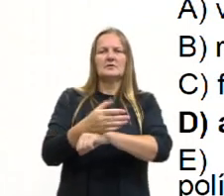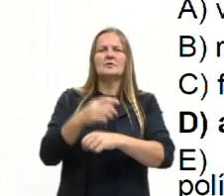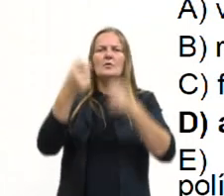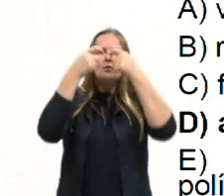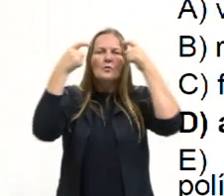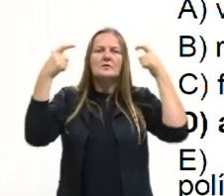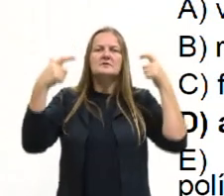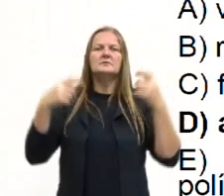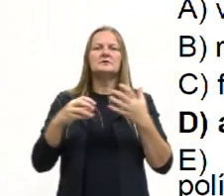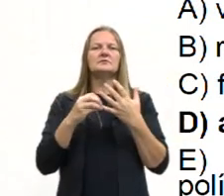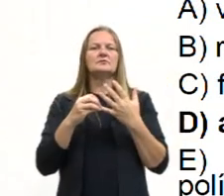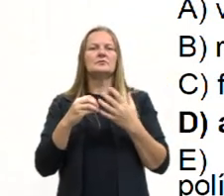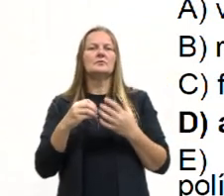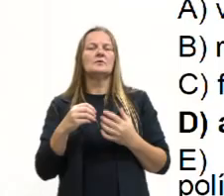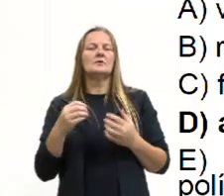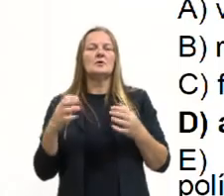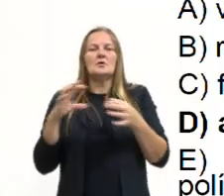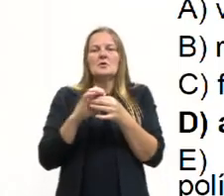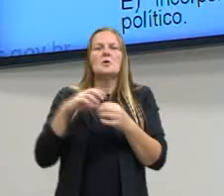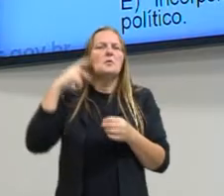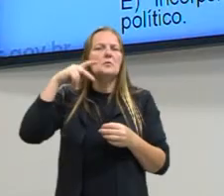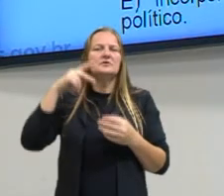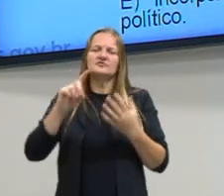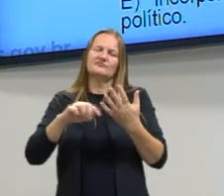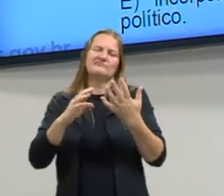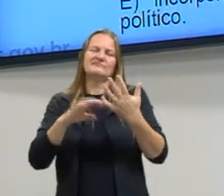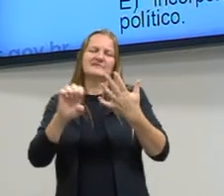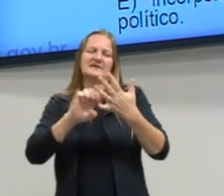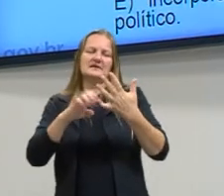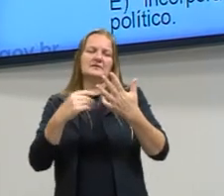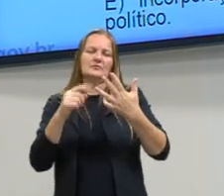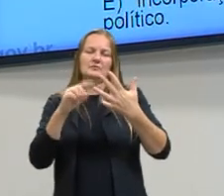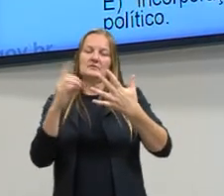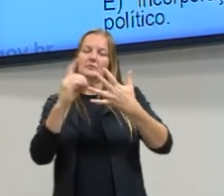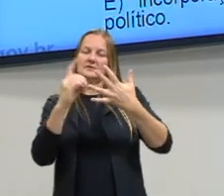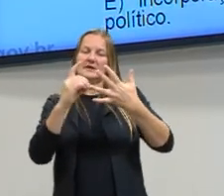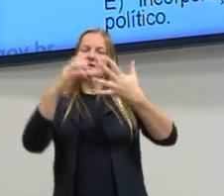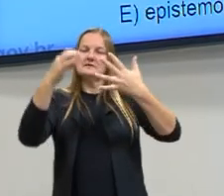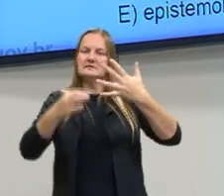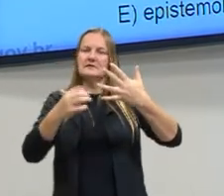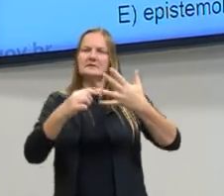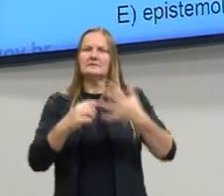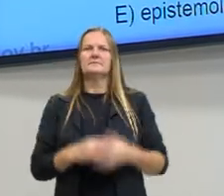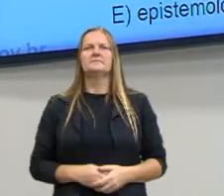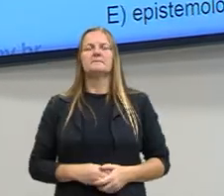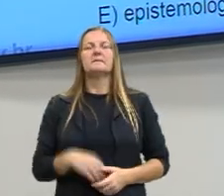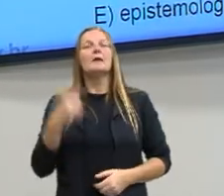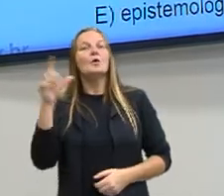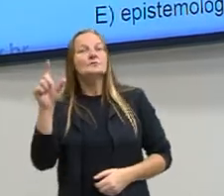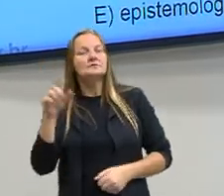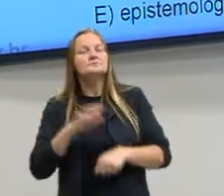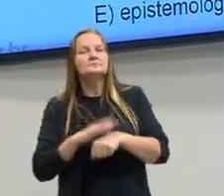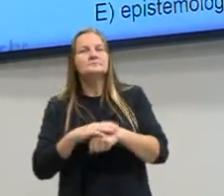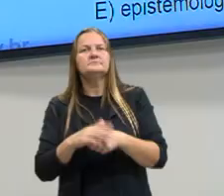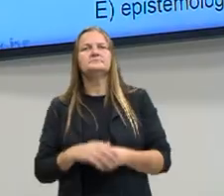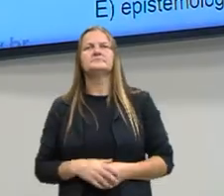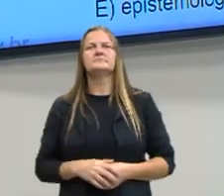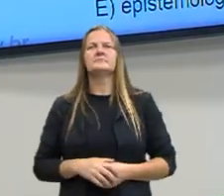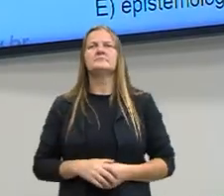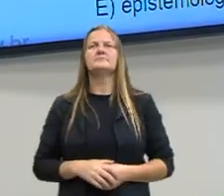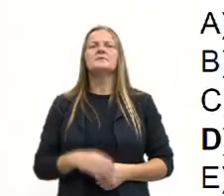conhecimento alimentado pelo engajamento político também não seria subjetivo né outra outra questão